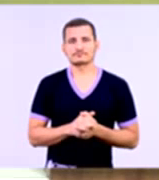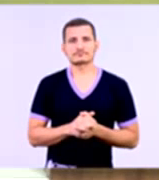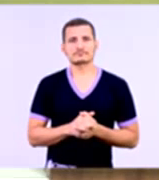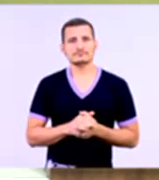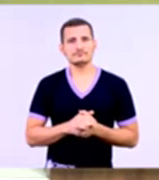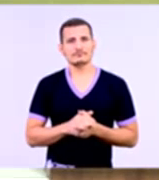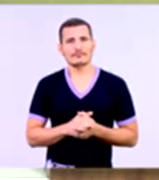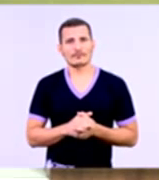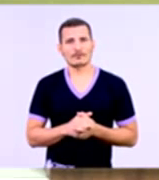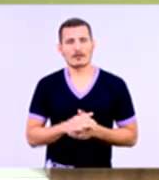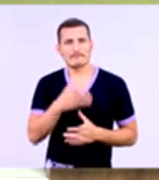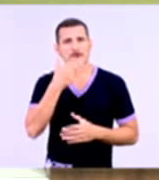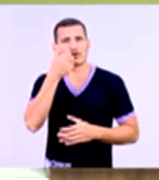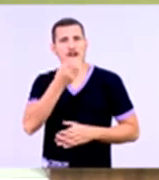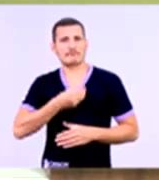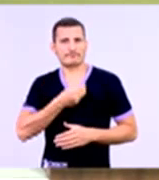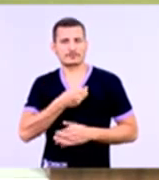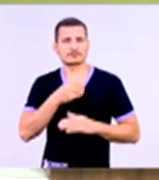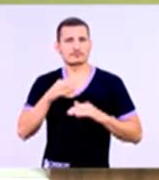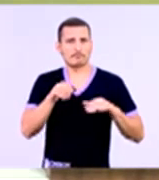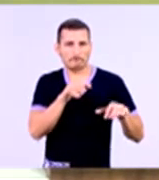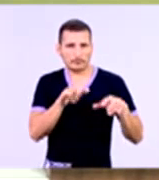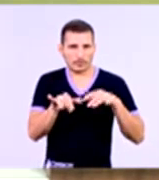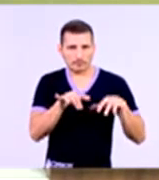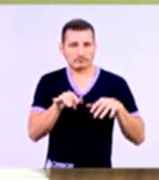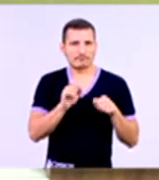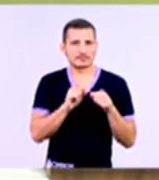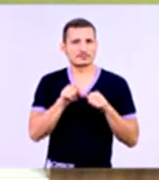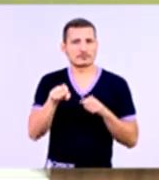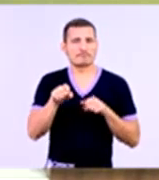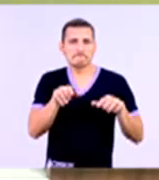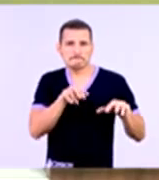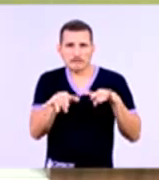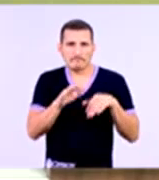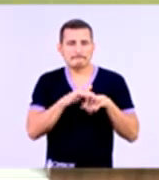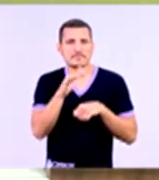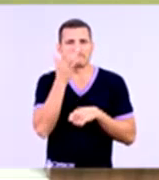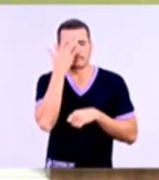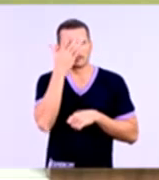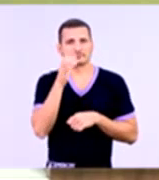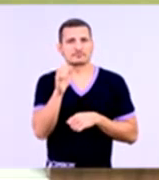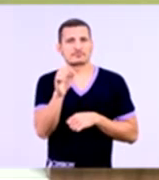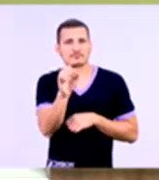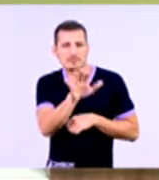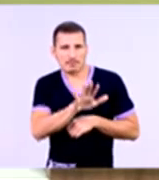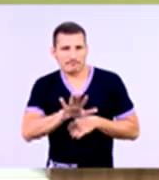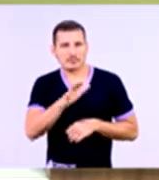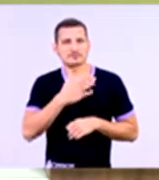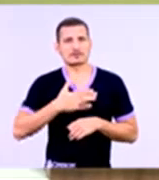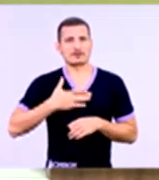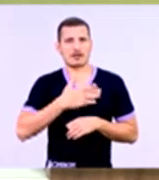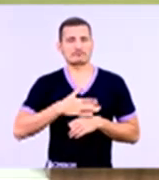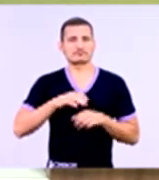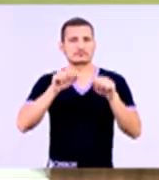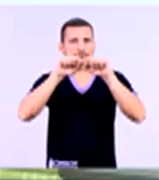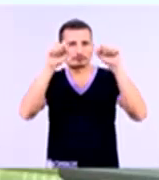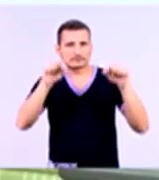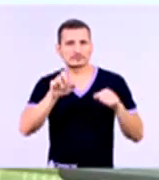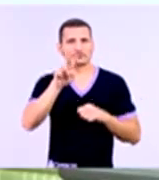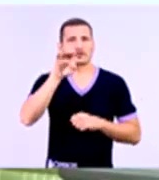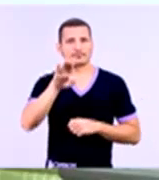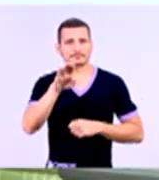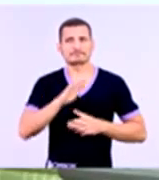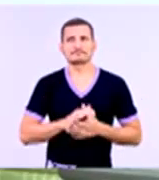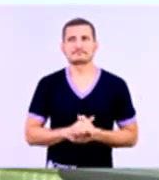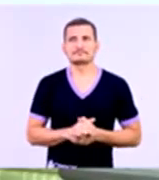programador mais fácil, né? Fazer com que ele programe mais fácil, uma interface agradável para o sistema web. Exatamente. Quando a gente